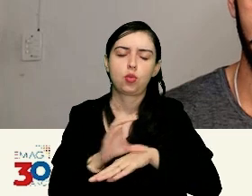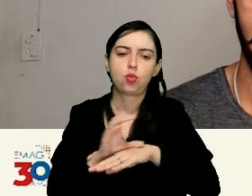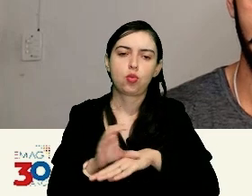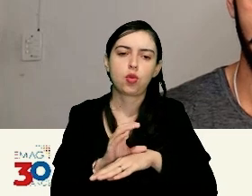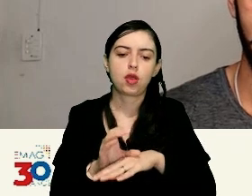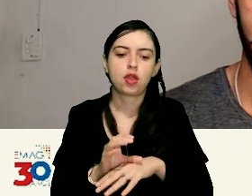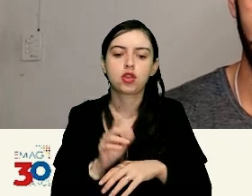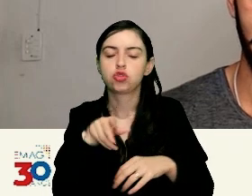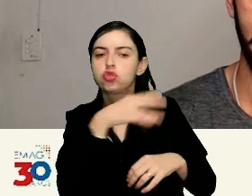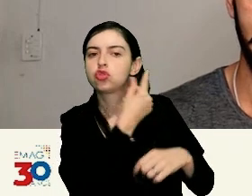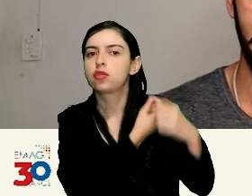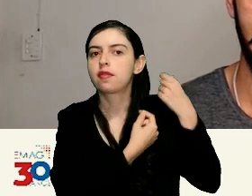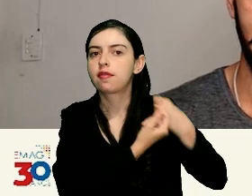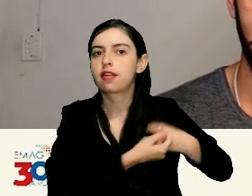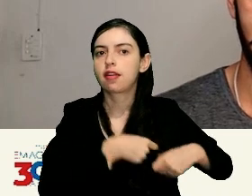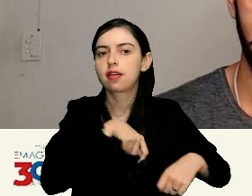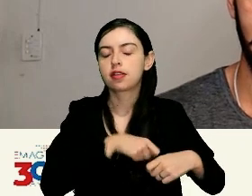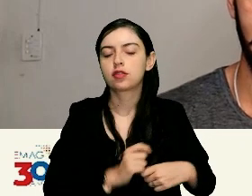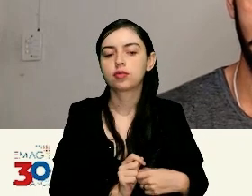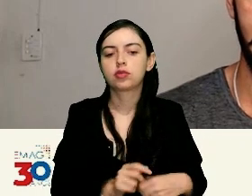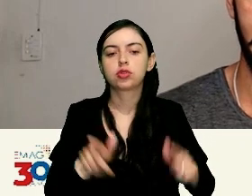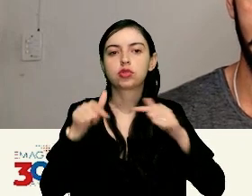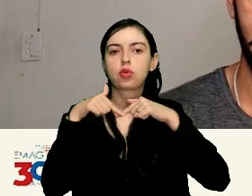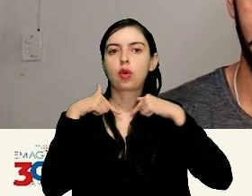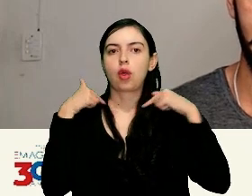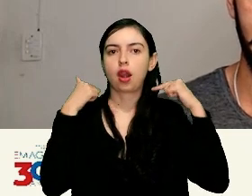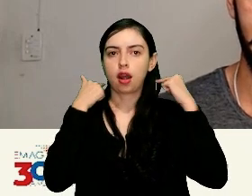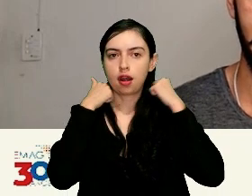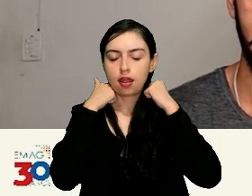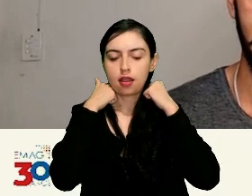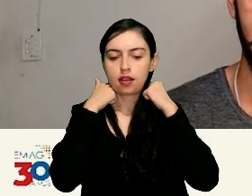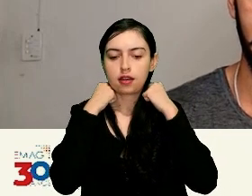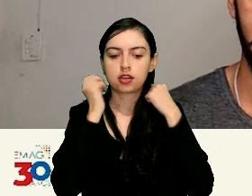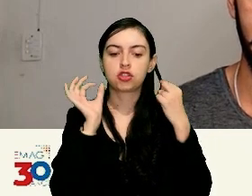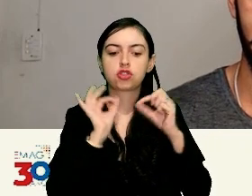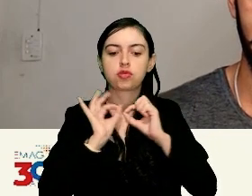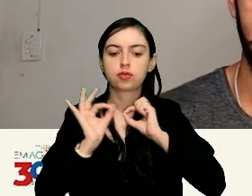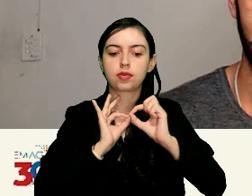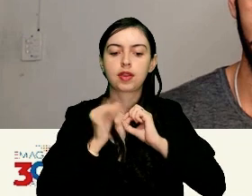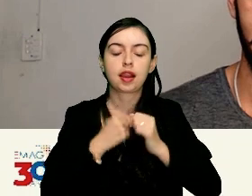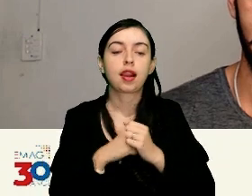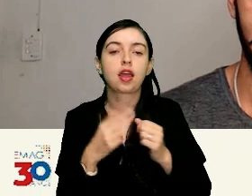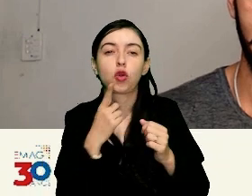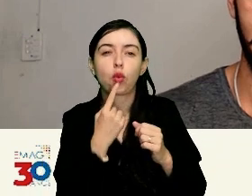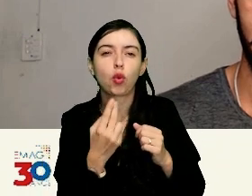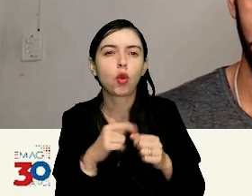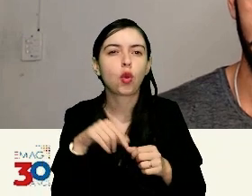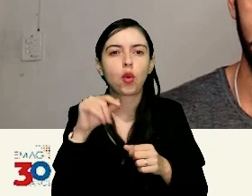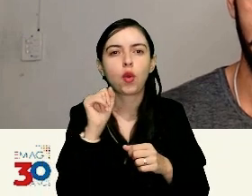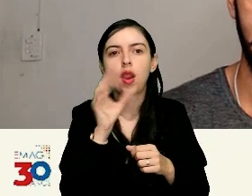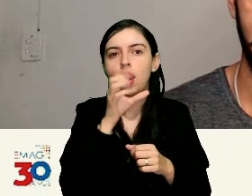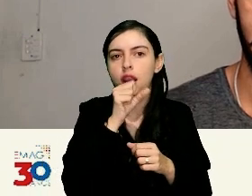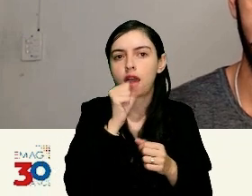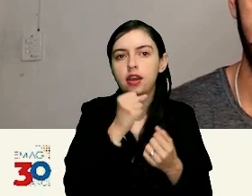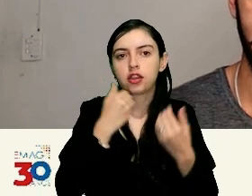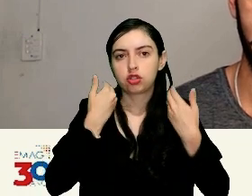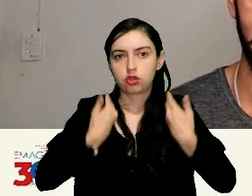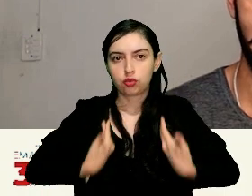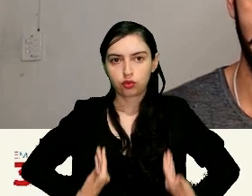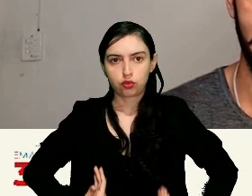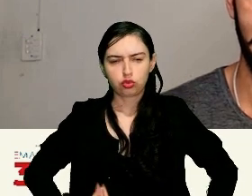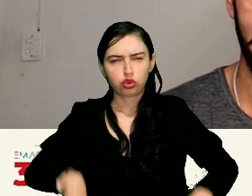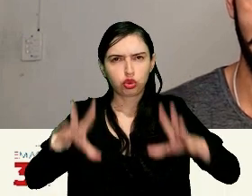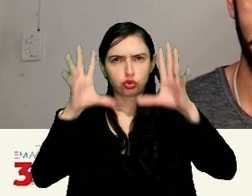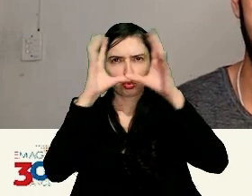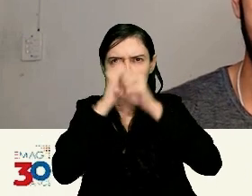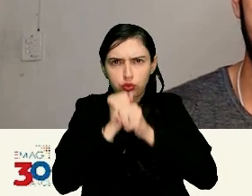atrás, uso um colar de bolas laranjas, visto um vestido de fundo escuro, fundo azul escuro,